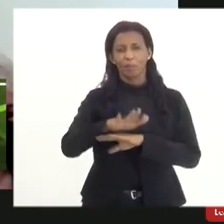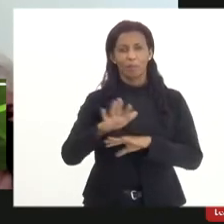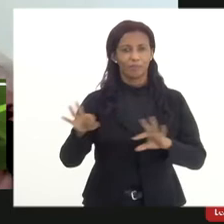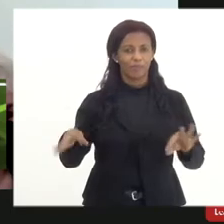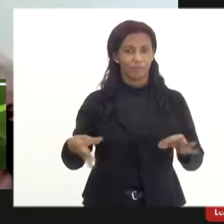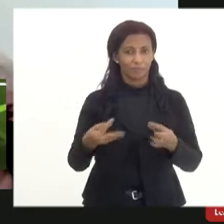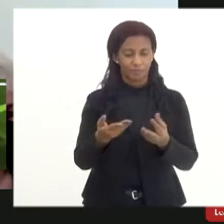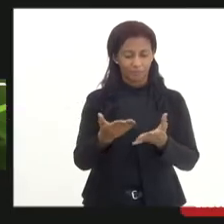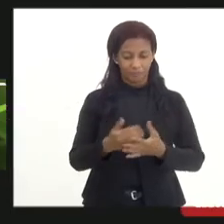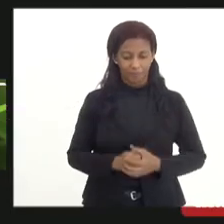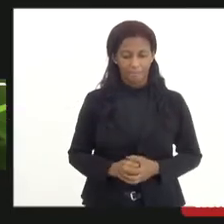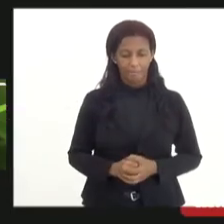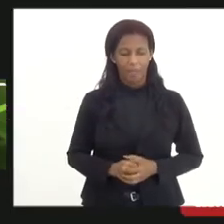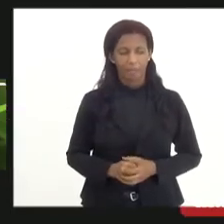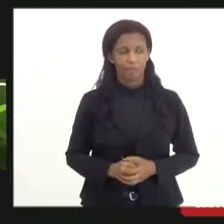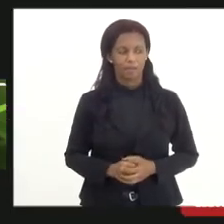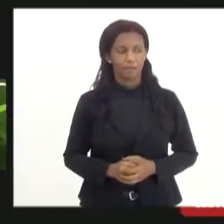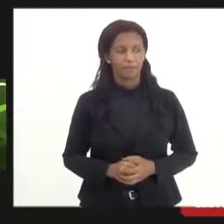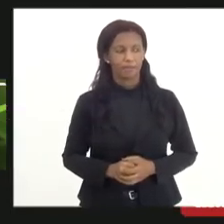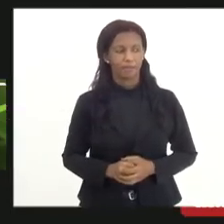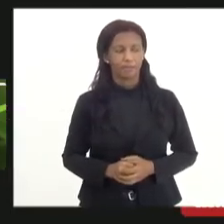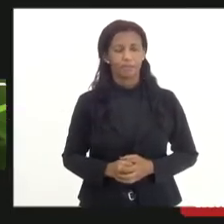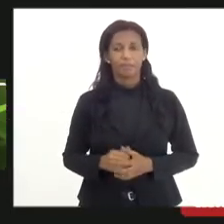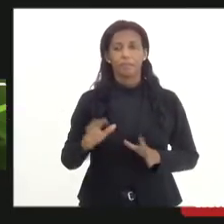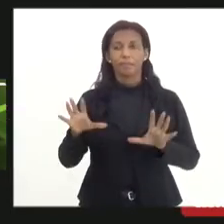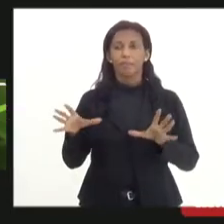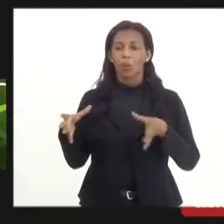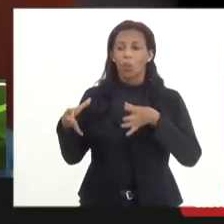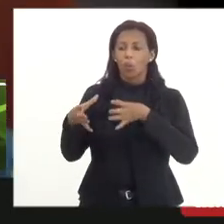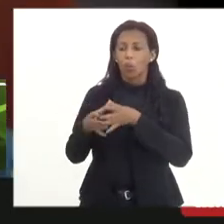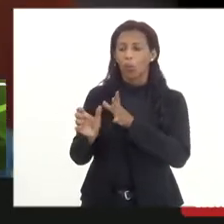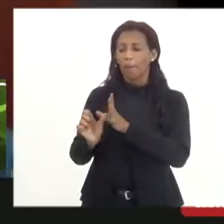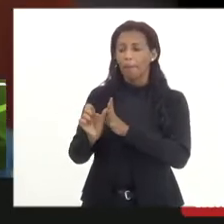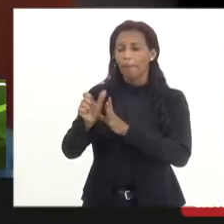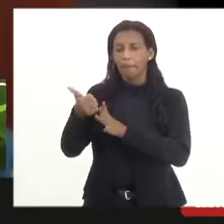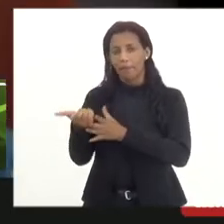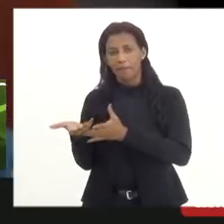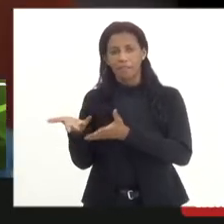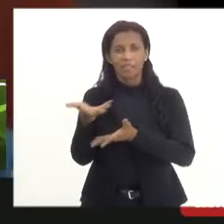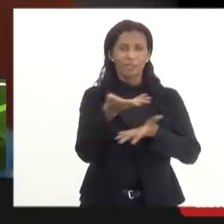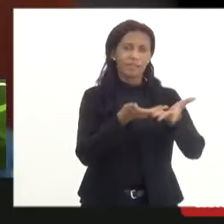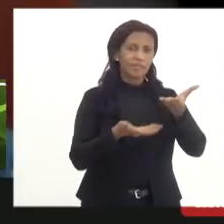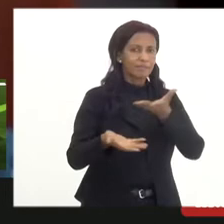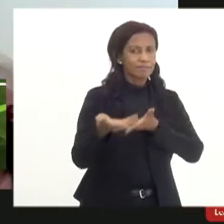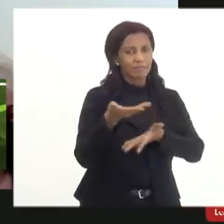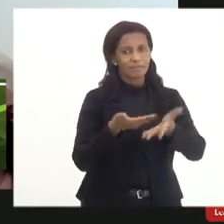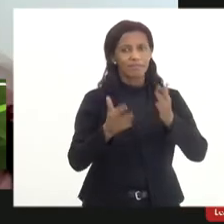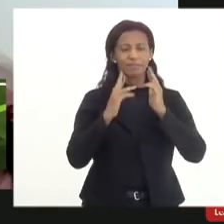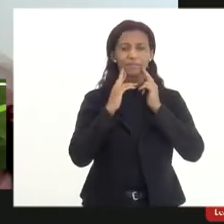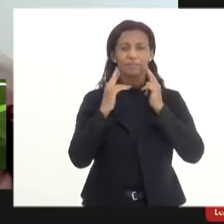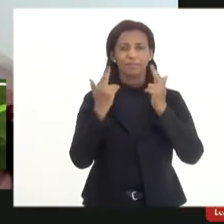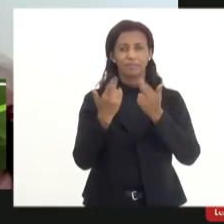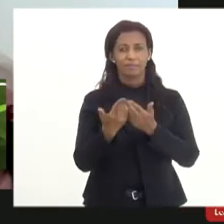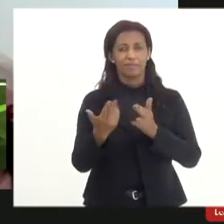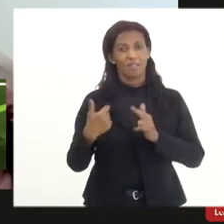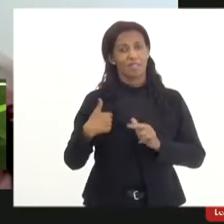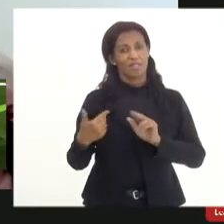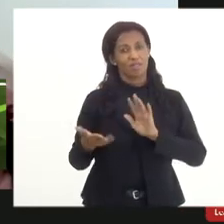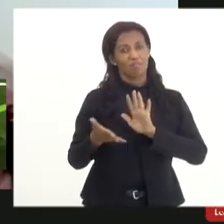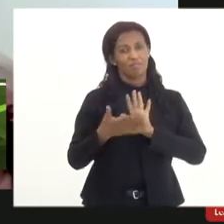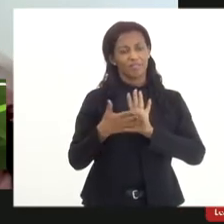todos. Para aqueles que não é pela primeira vez participam da nossa reunião, eu vou fazer